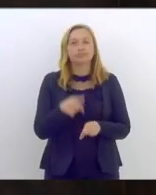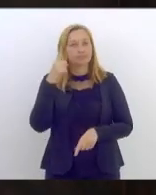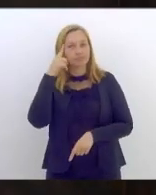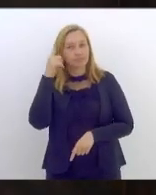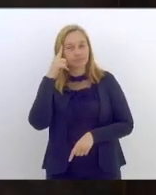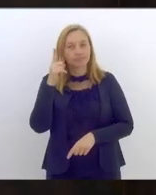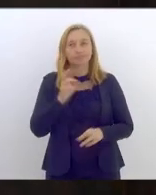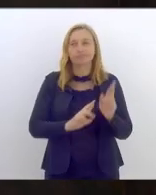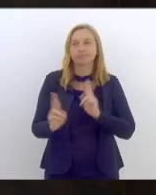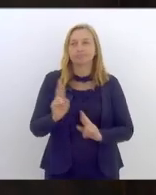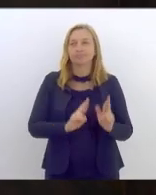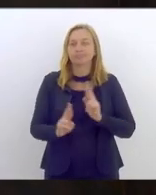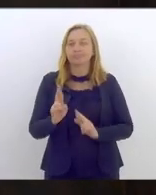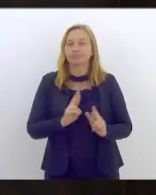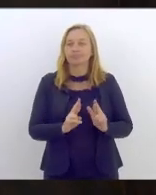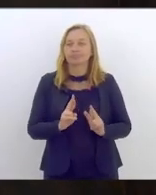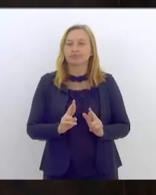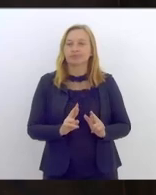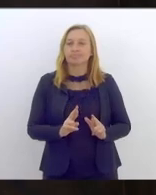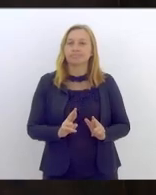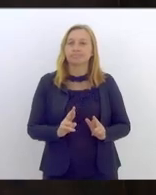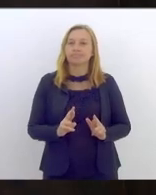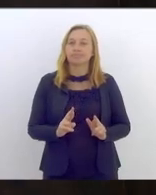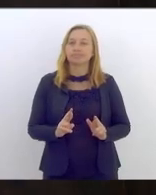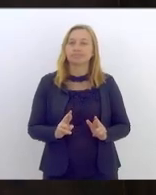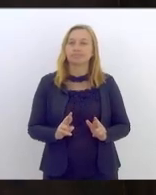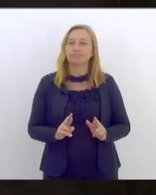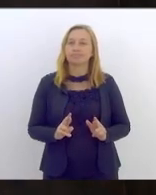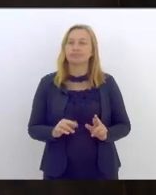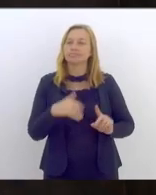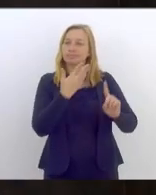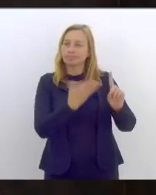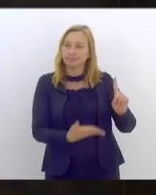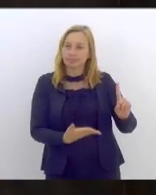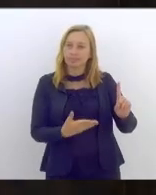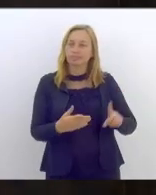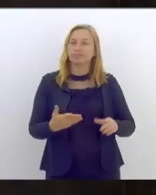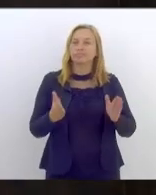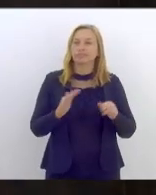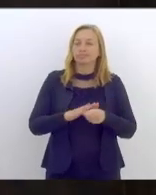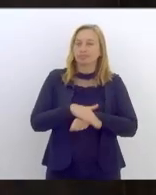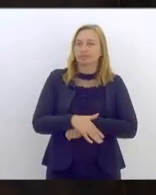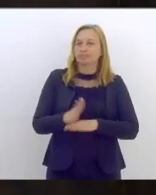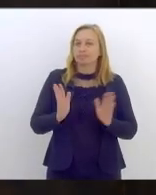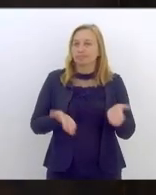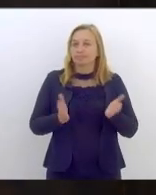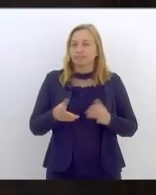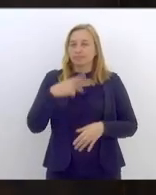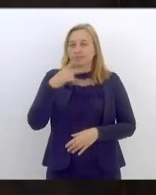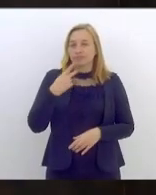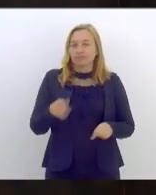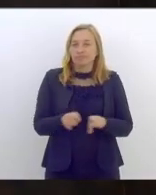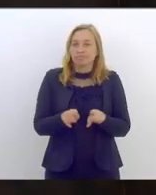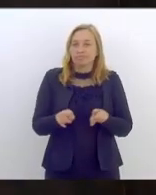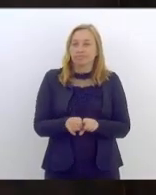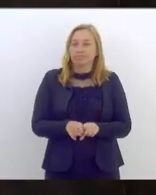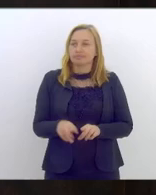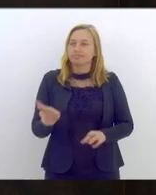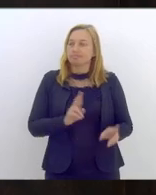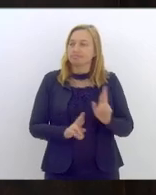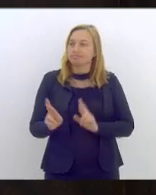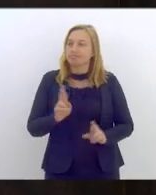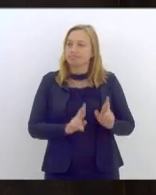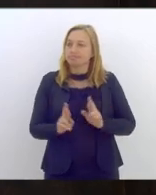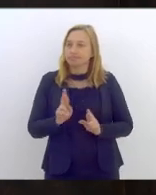essa relação de dos aqui citados principalmente do homenageado na noite de hoje para ressaltar também a a relação